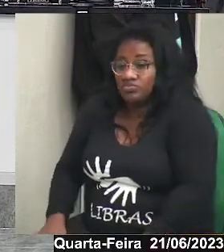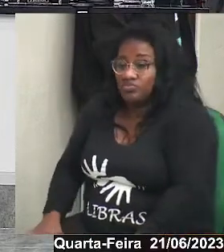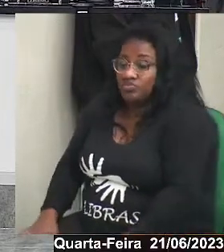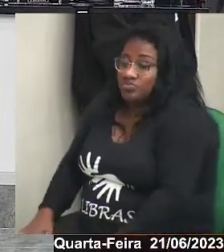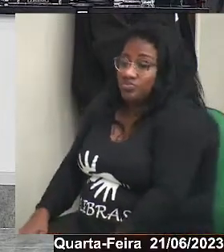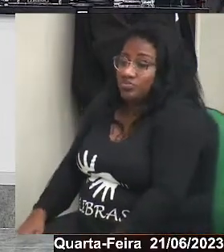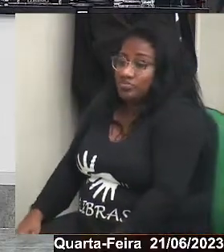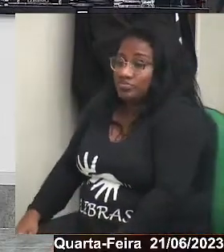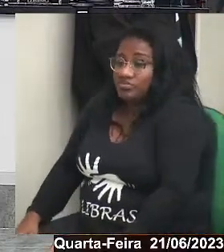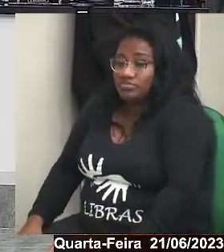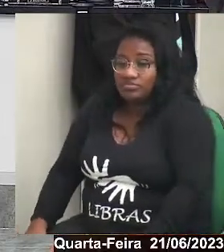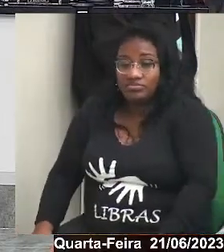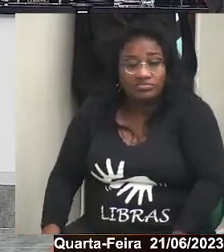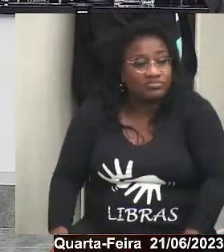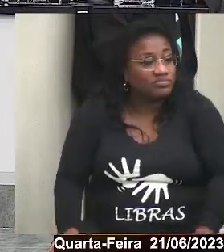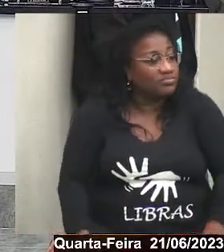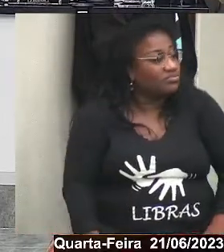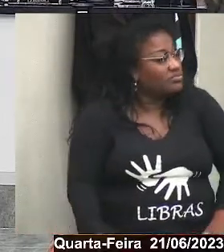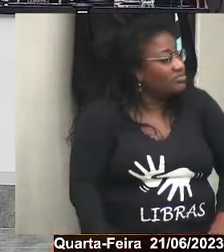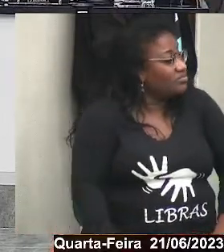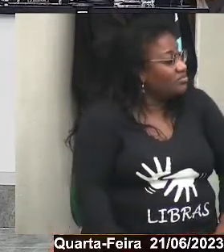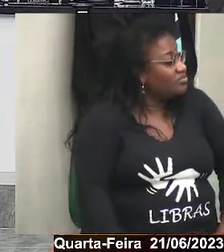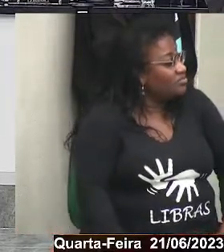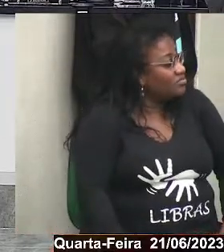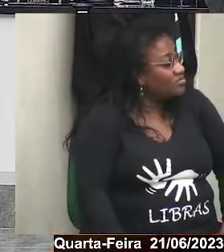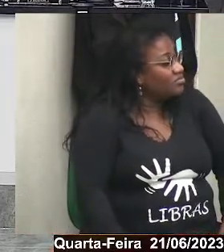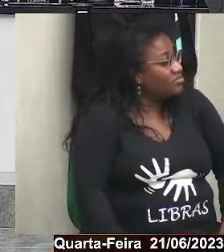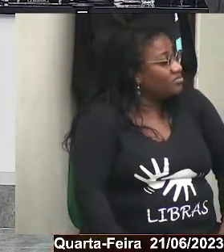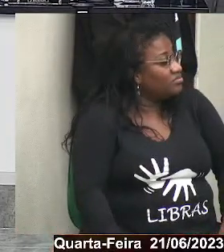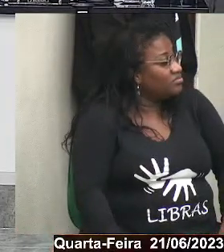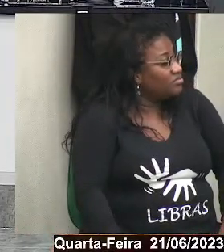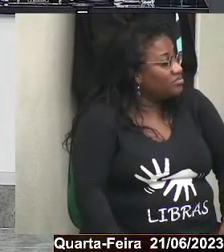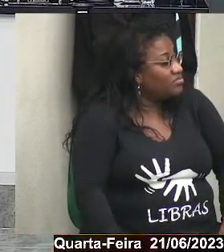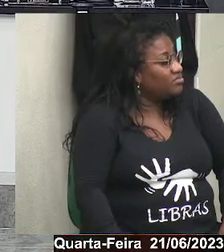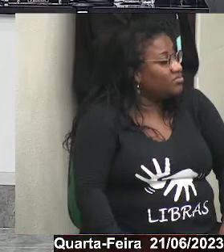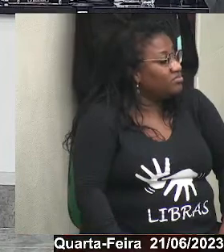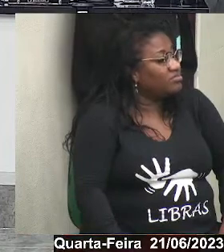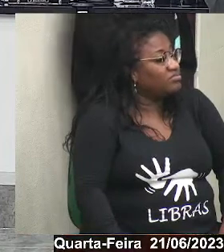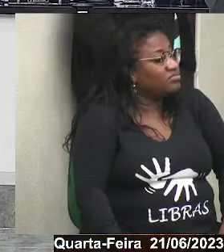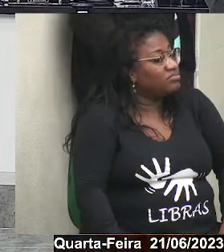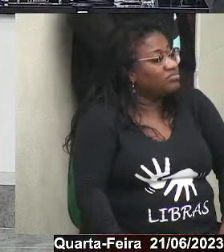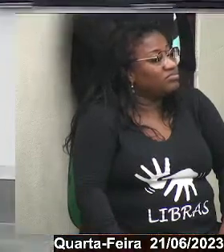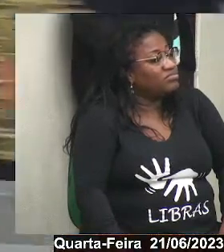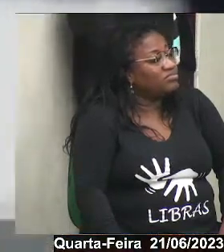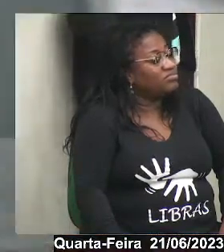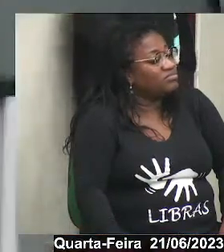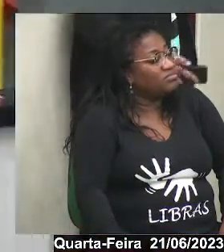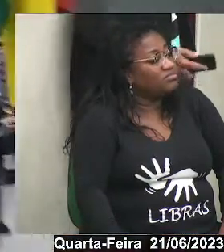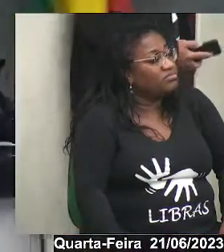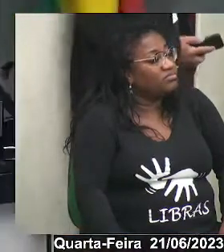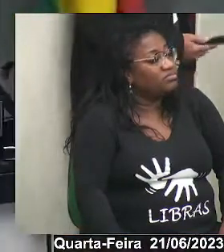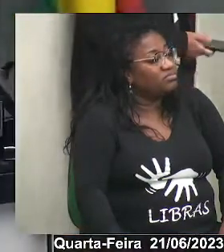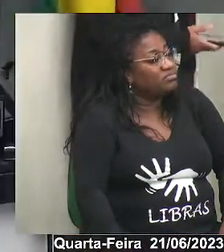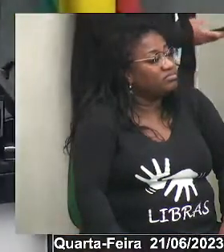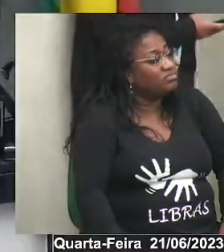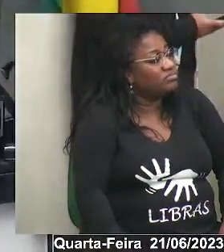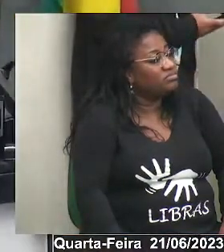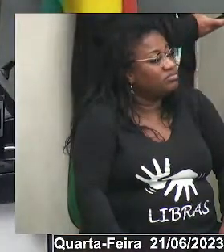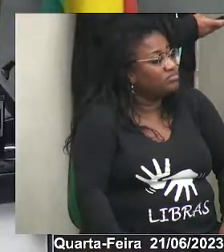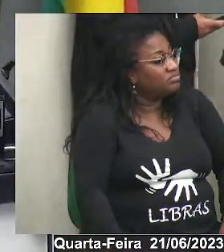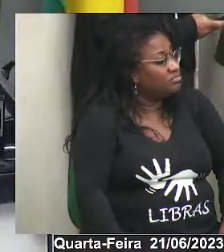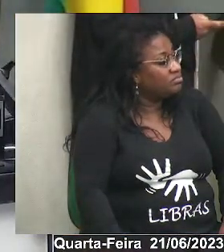população também. Questão de ordem, presidente. Eu queria que vocês, da forma que nós respeitamos vocês até agora, vocês respeitassem também que a gente está votando os